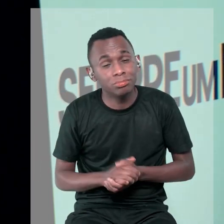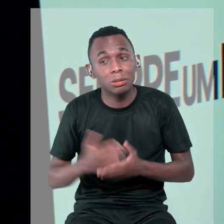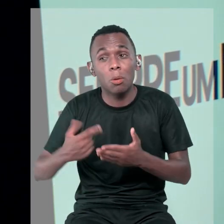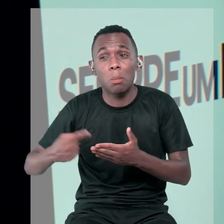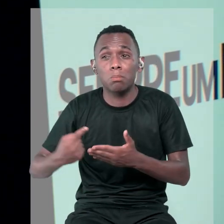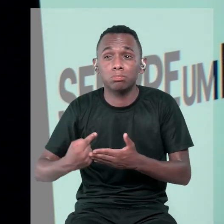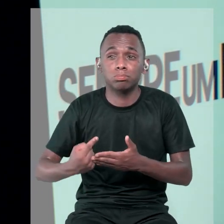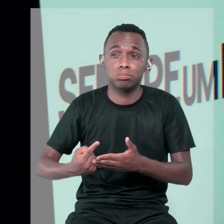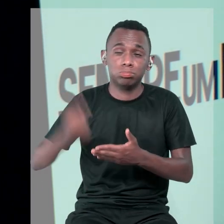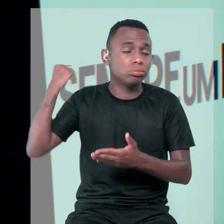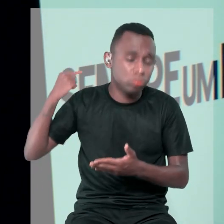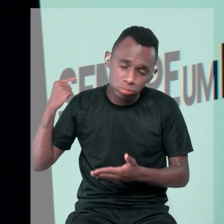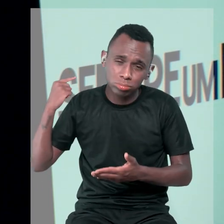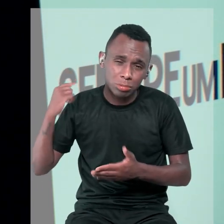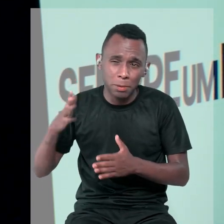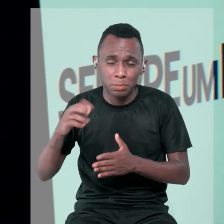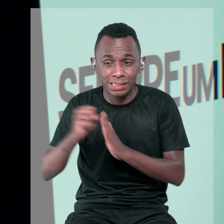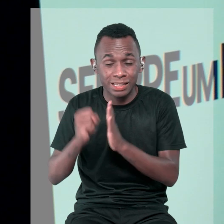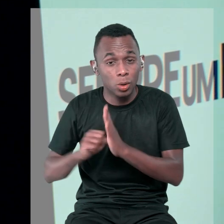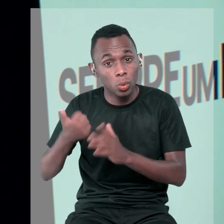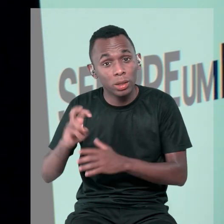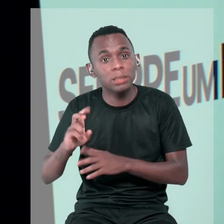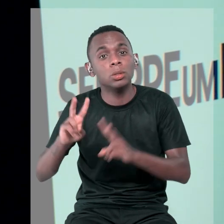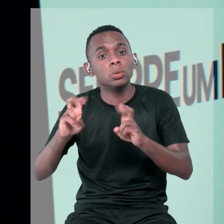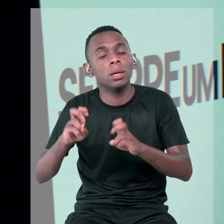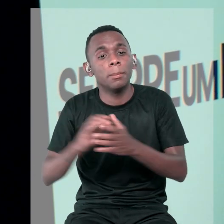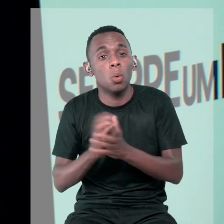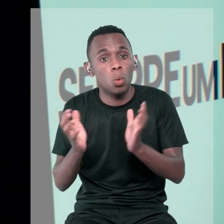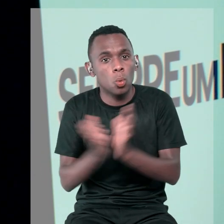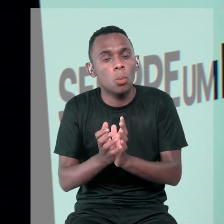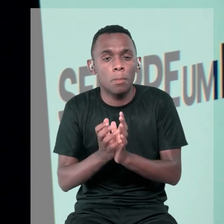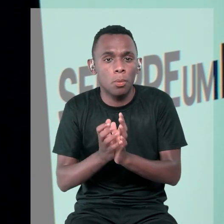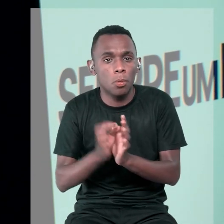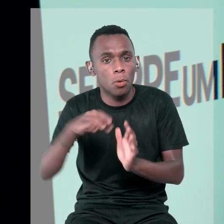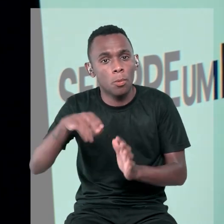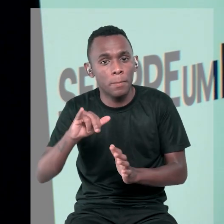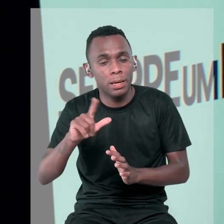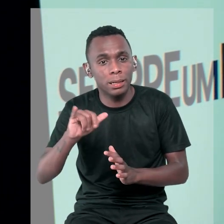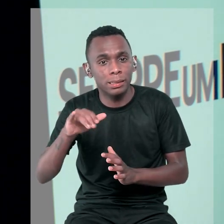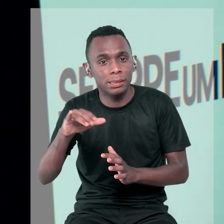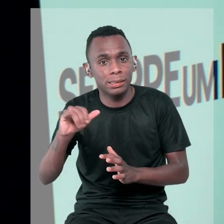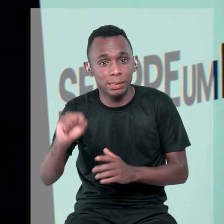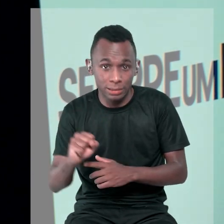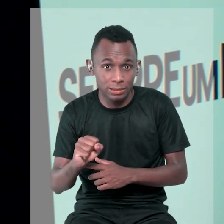no 400, no século XV, que é o debate sobre as milícias. Curiosamente, esse fenômeno que nós observamos hoje